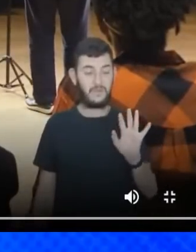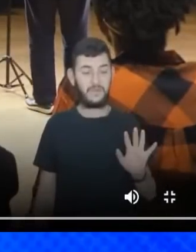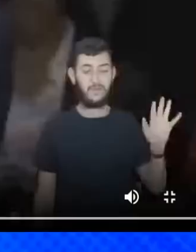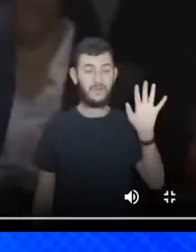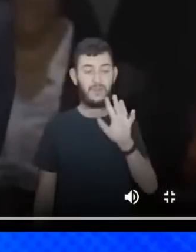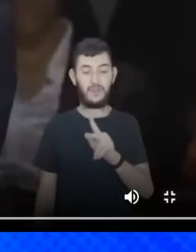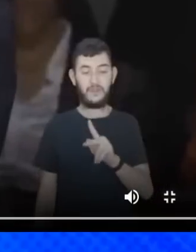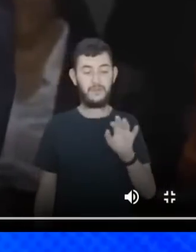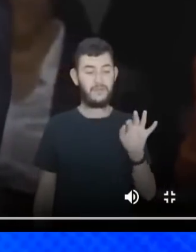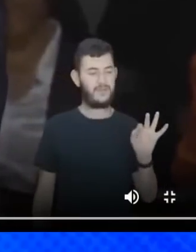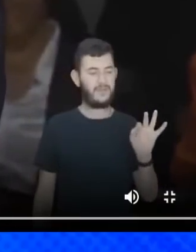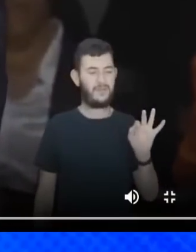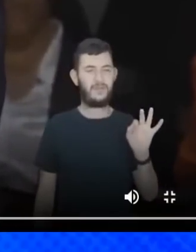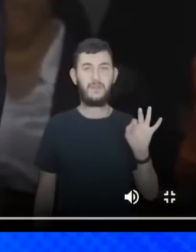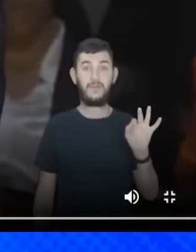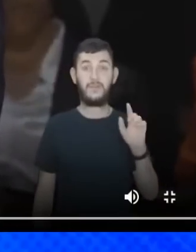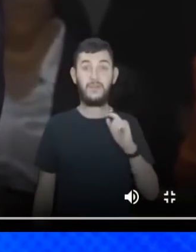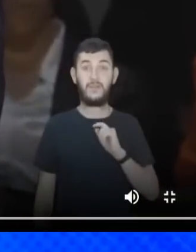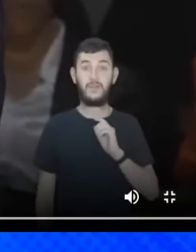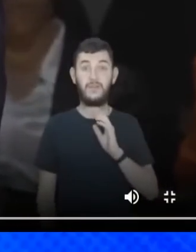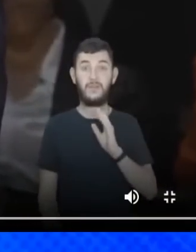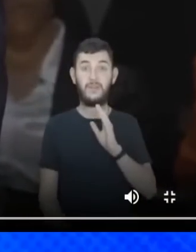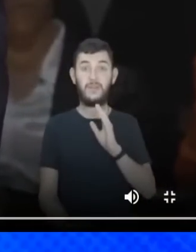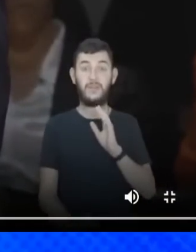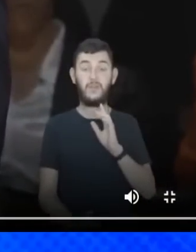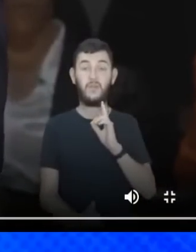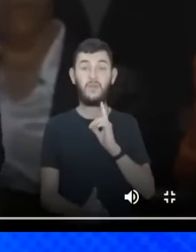encontrar centenas de pessoas